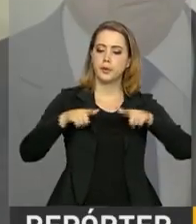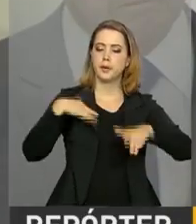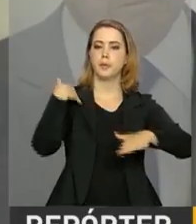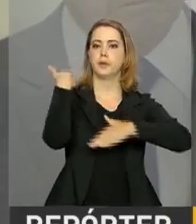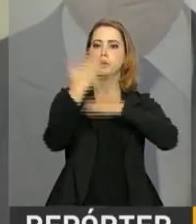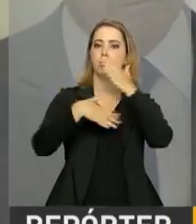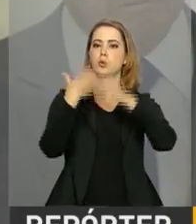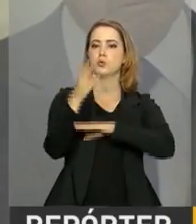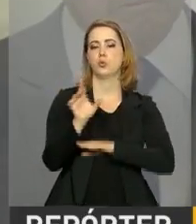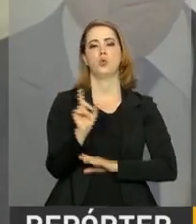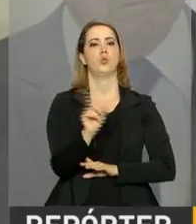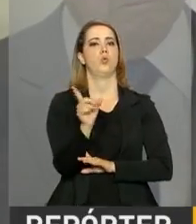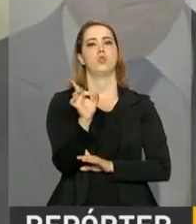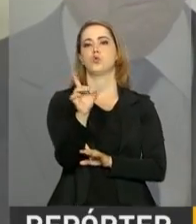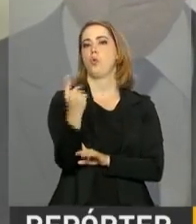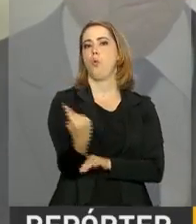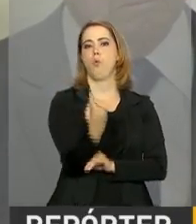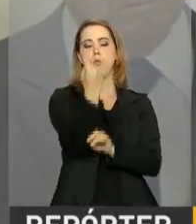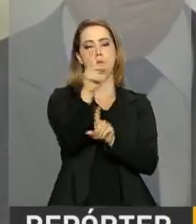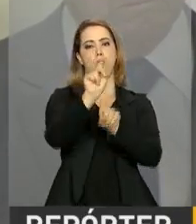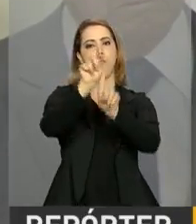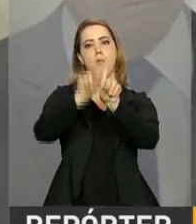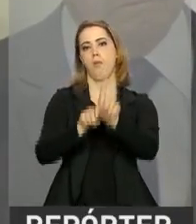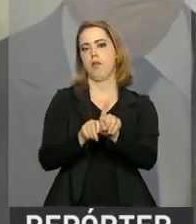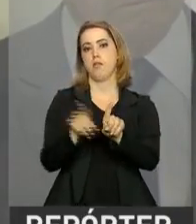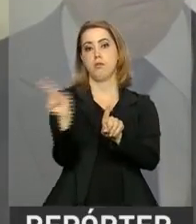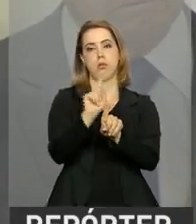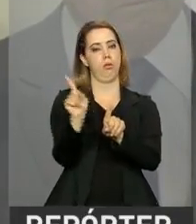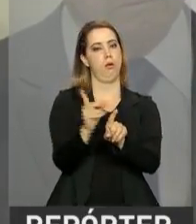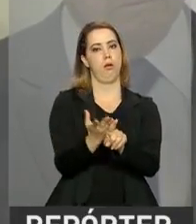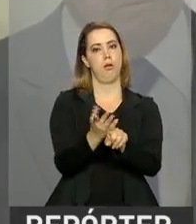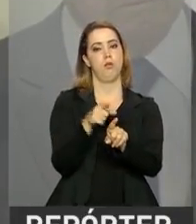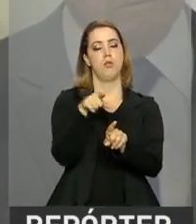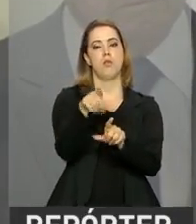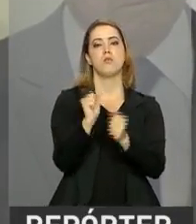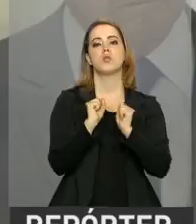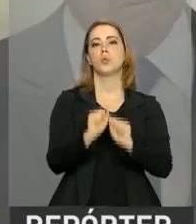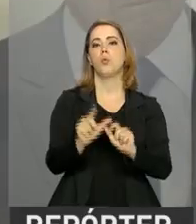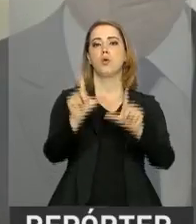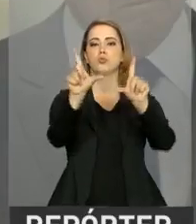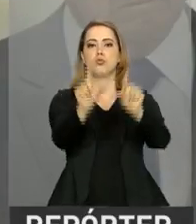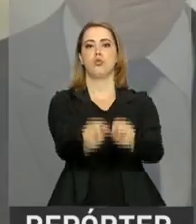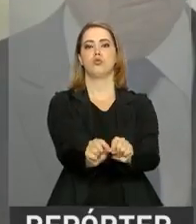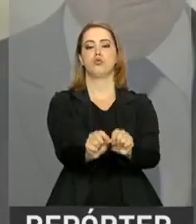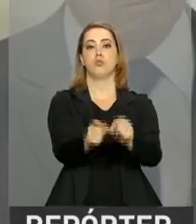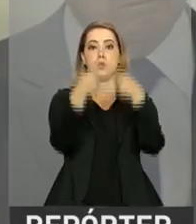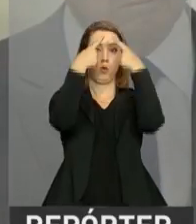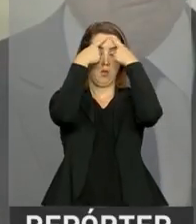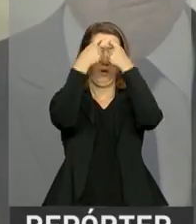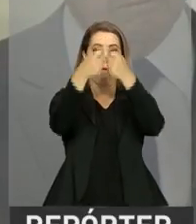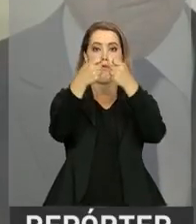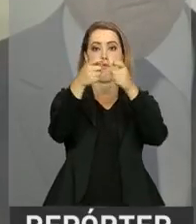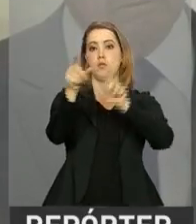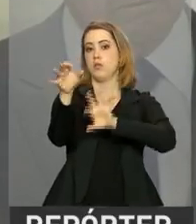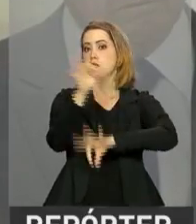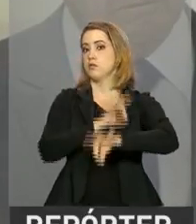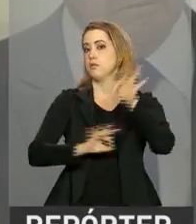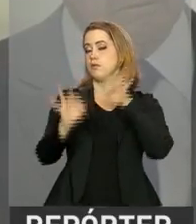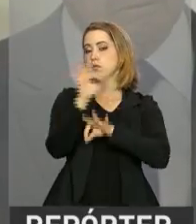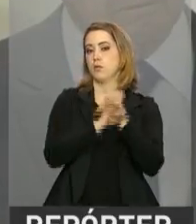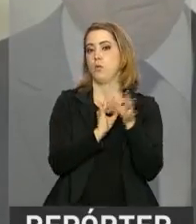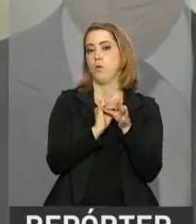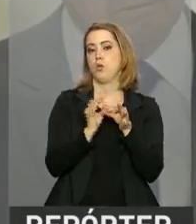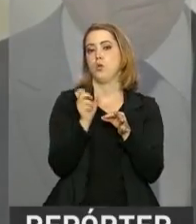somente para um mês, dois meses. Você não diminui a criminalidade organizada com